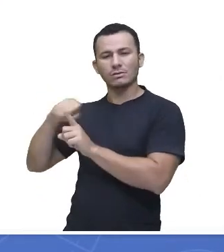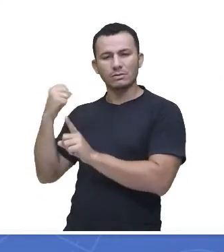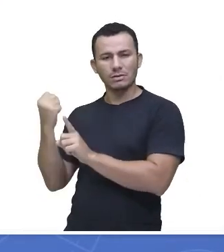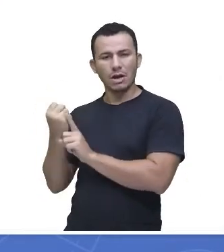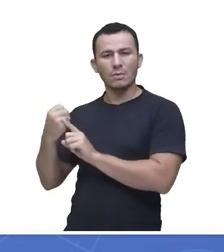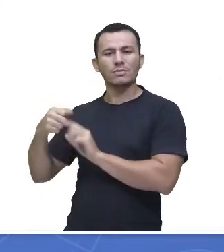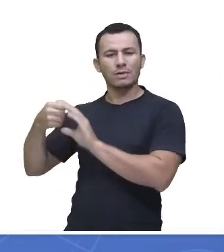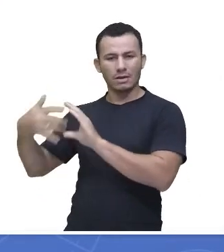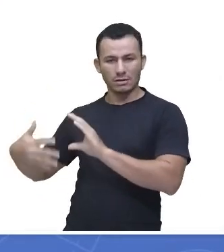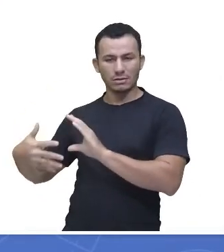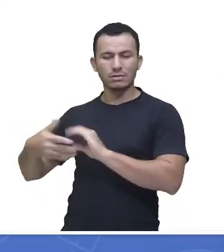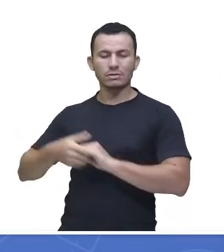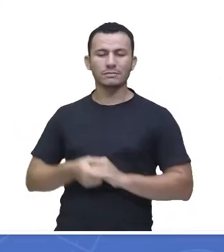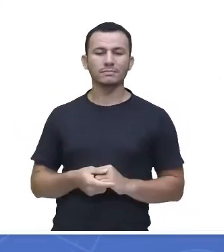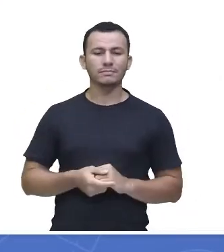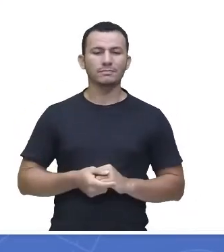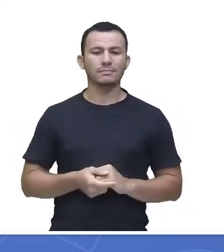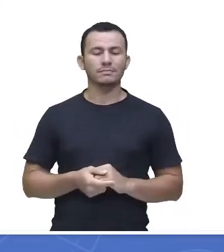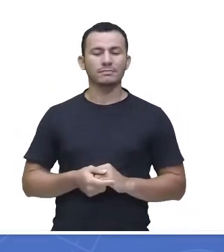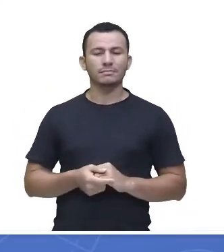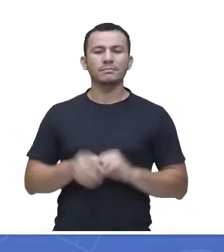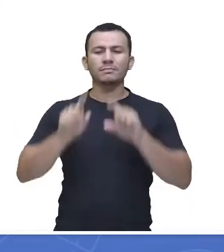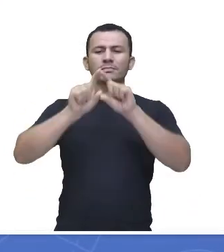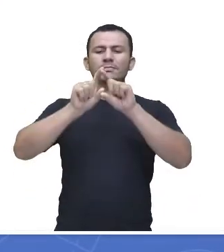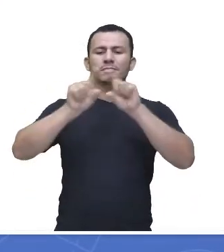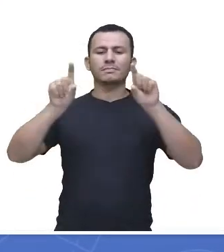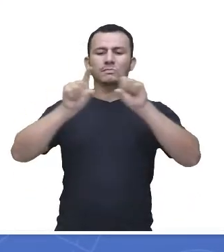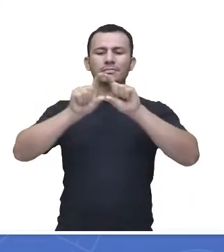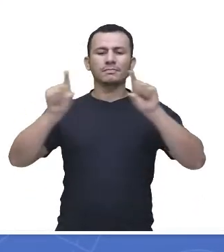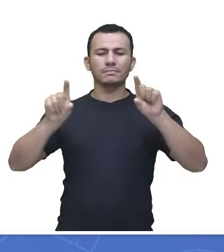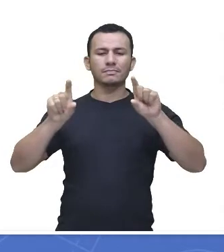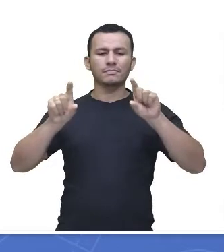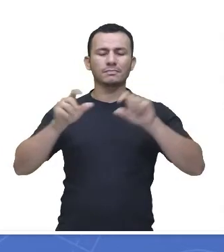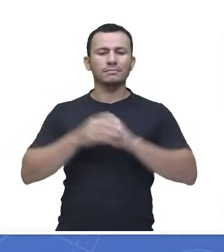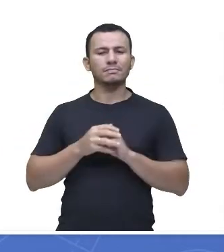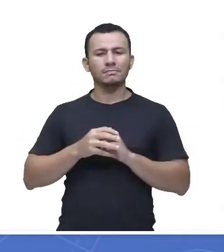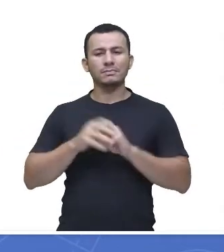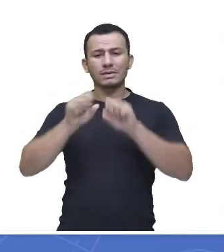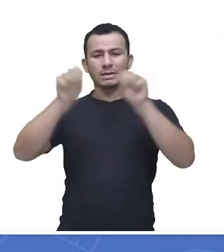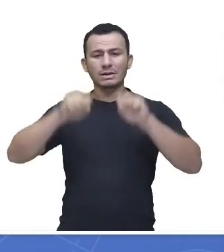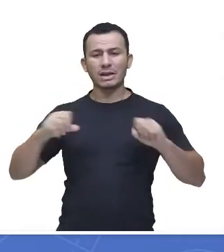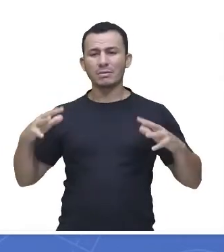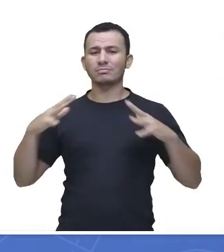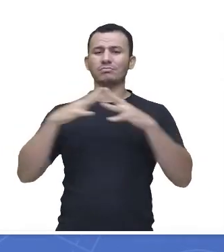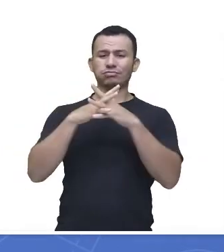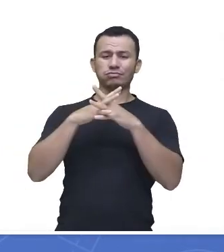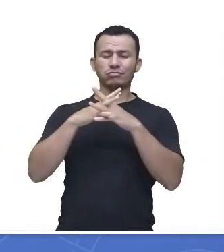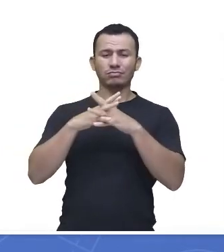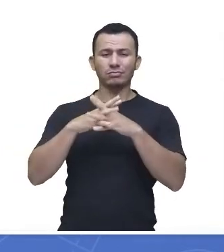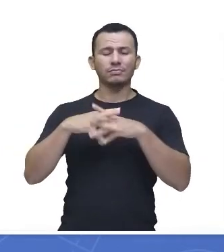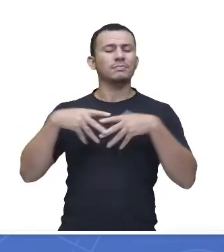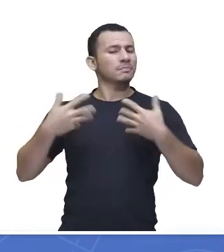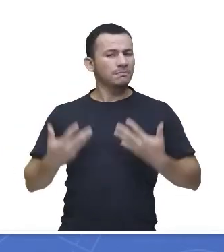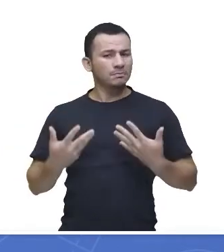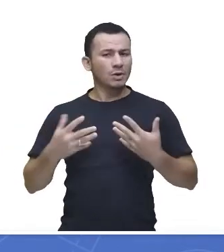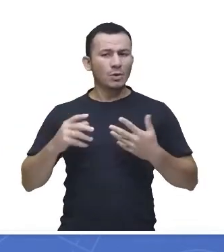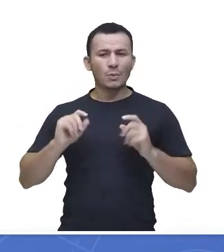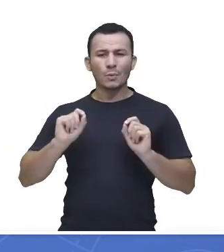Aqui em cima nós temos pane no sistema. E aqui você já deve compreender que se refere